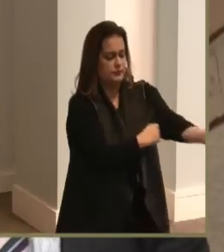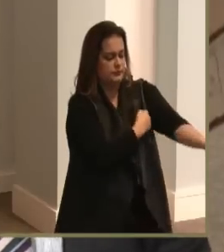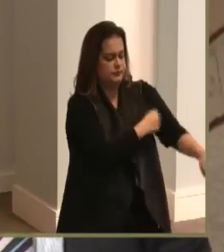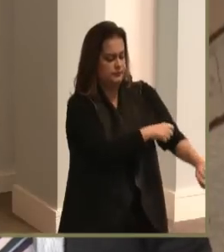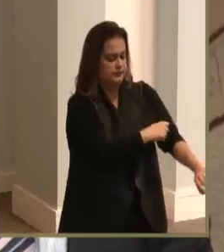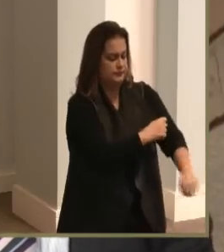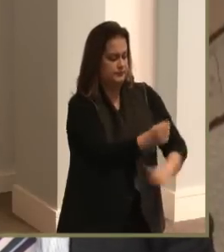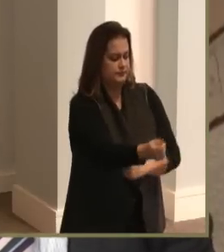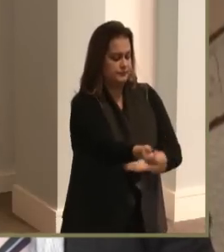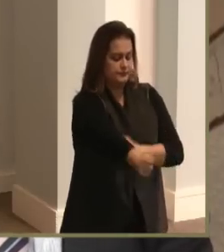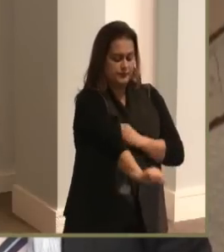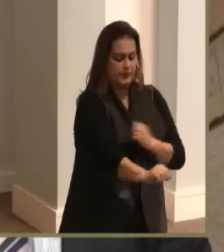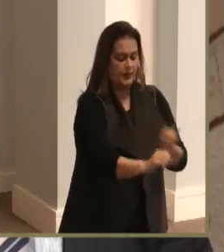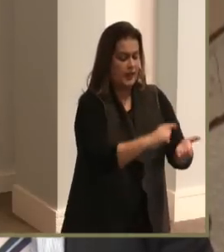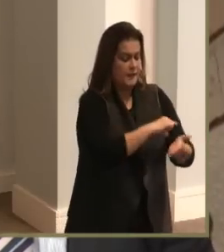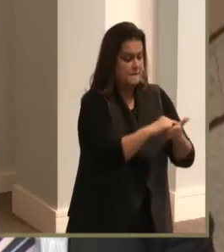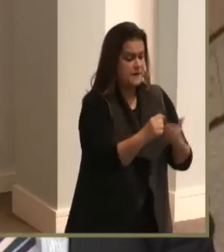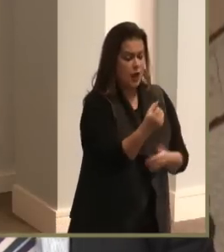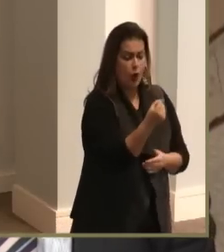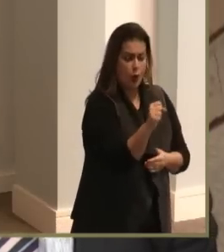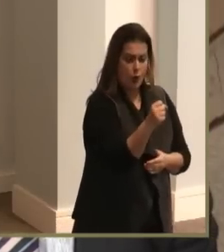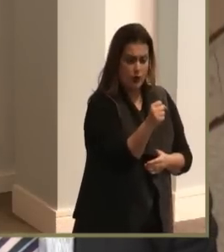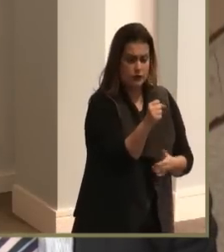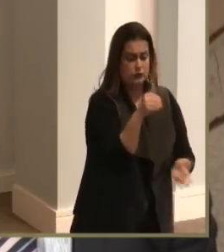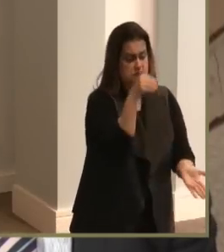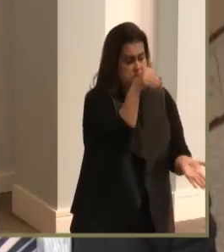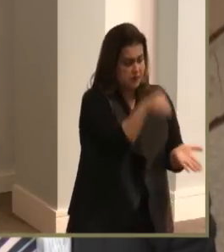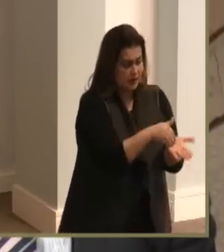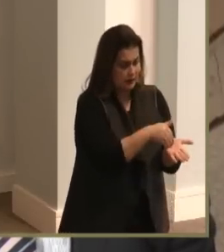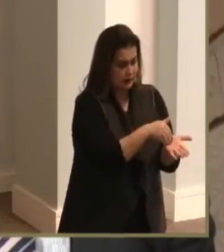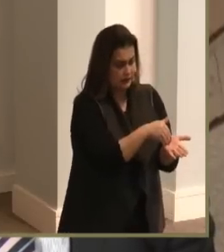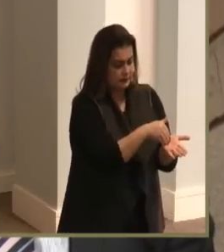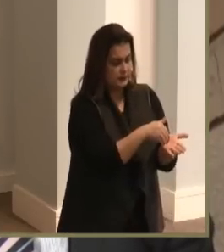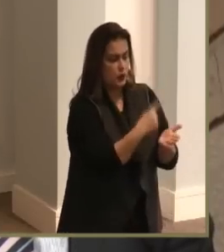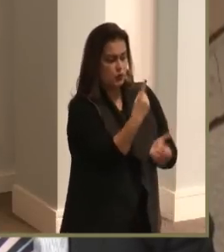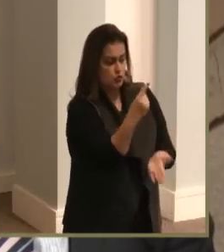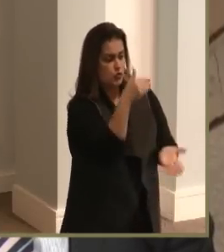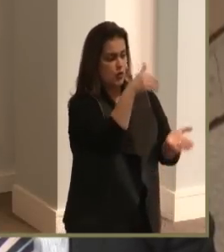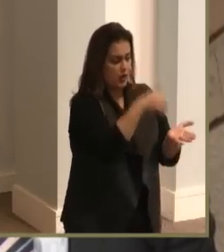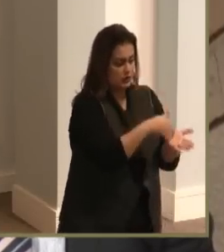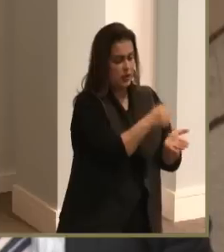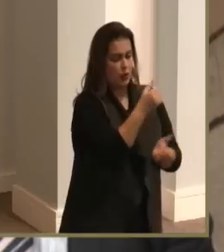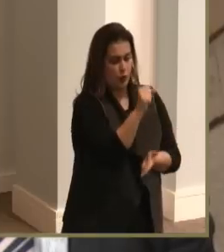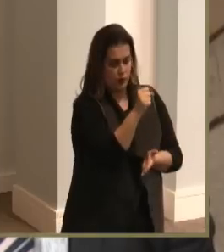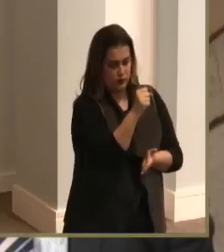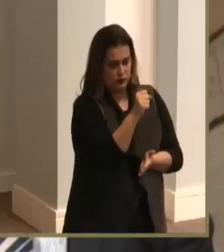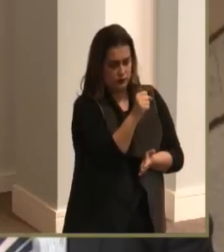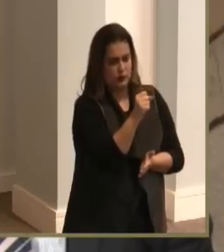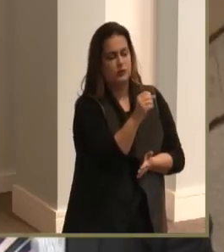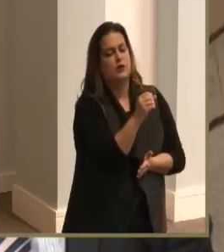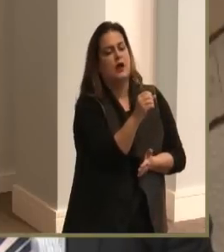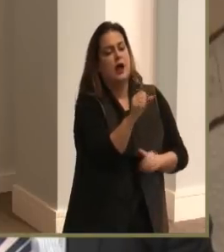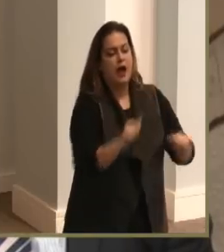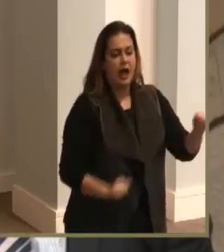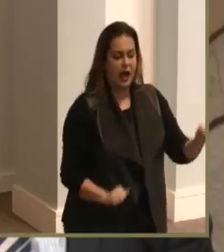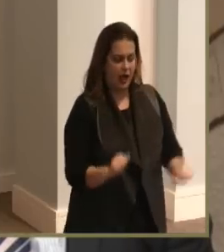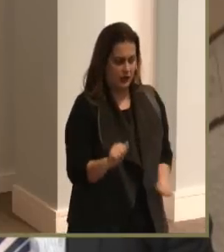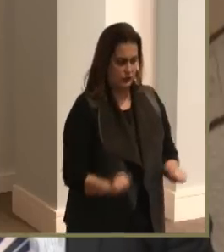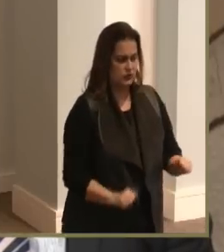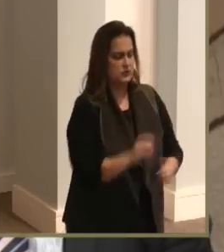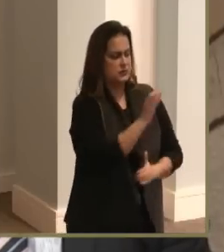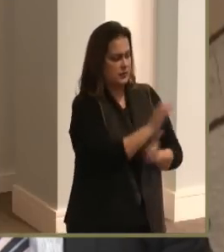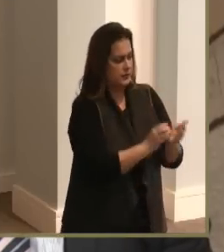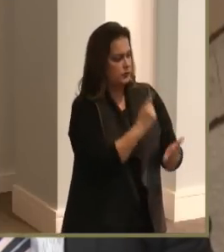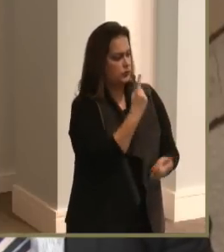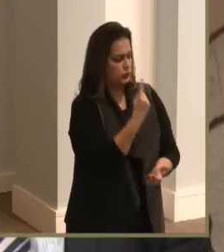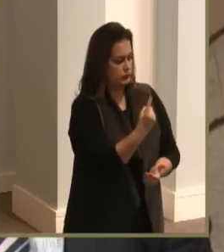nós iremos parar e faremos a leitura então até o verso de número 8 de Atos, no capítulo de número 1. E eu quero refletir